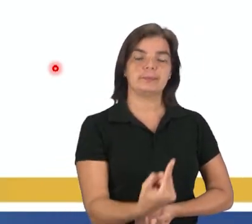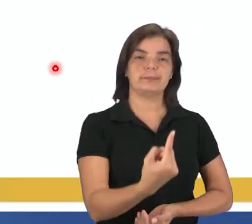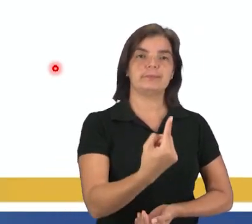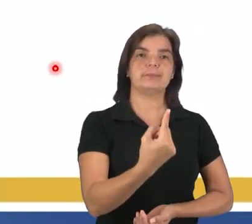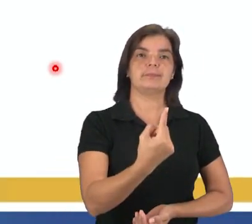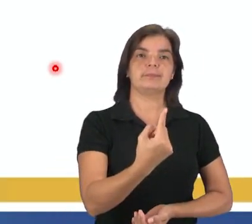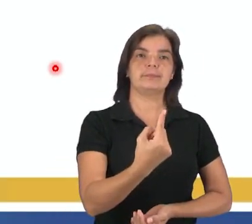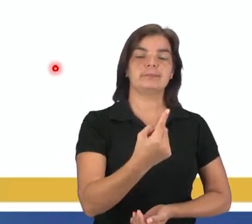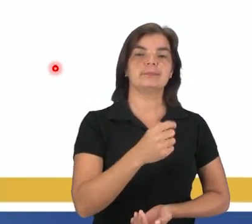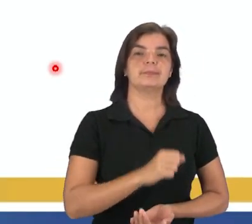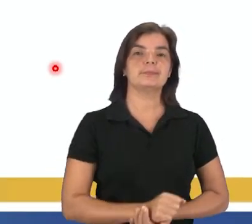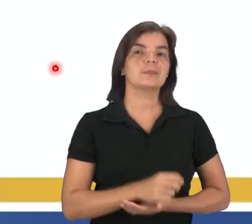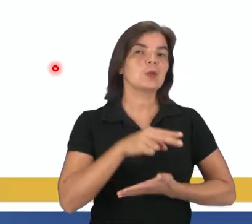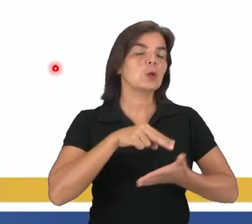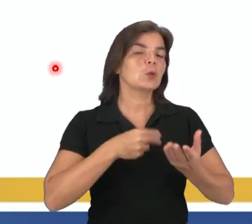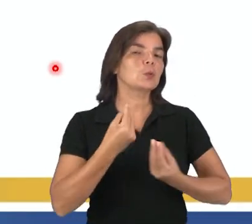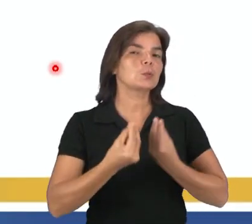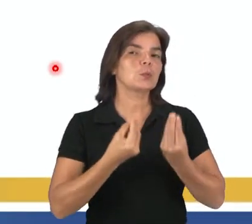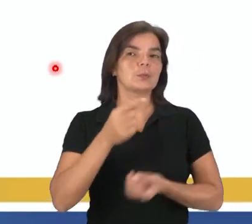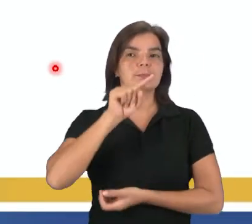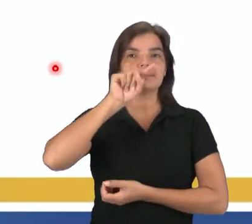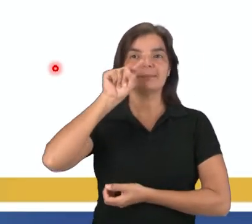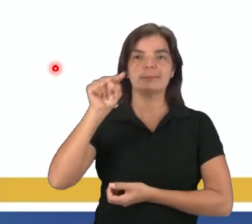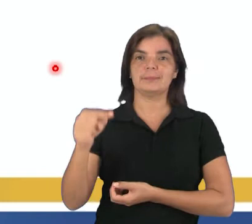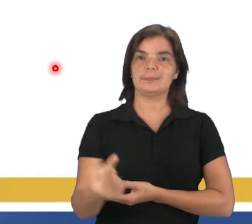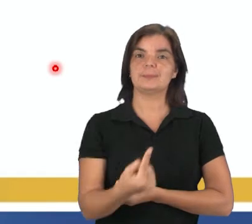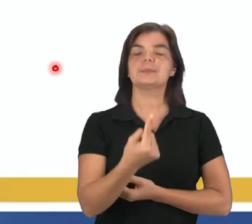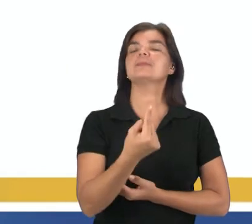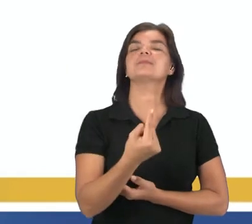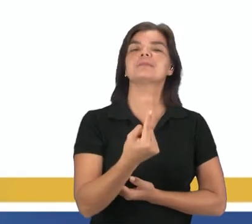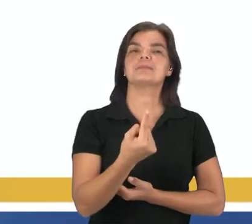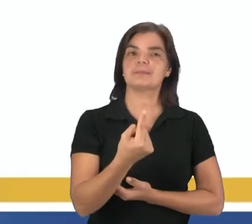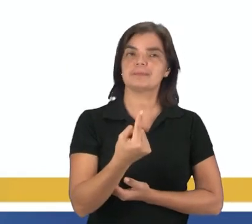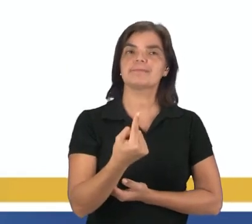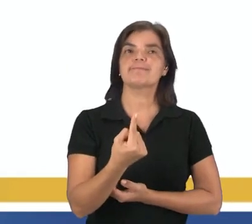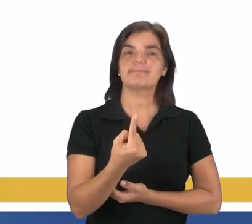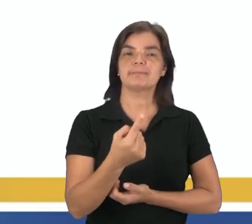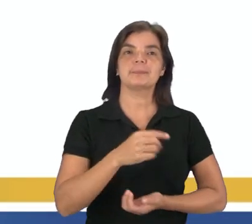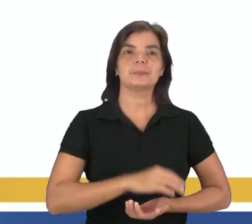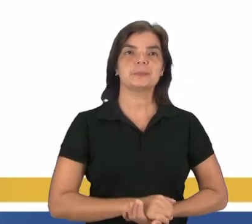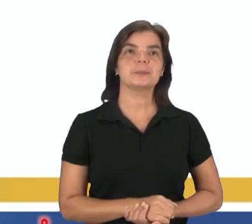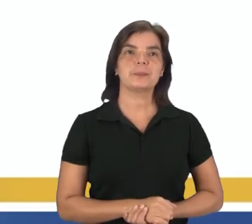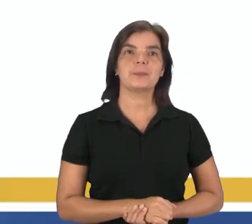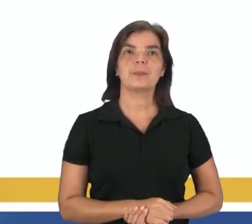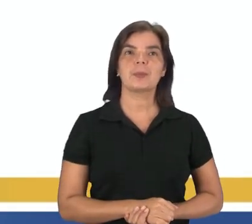Próximo número, como que nós lemos? 1000, isso mesmo.